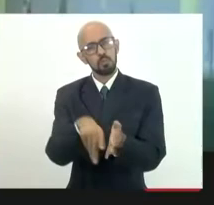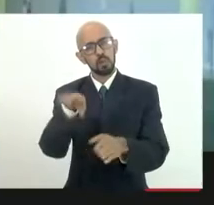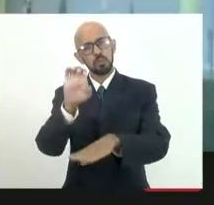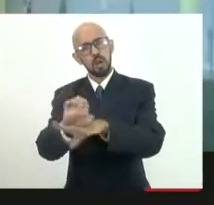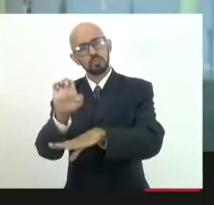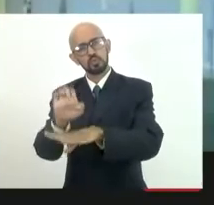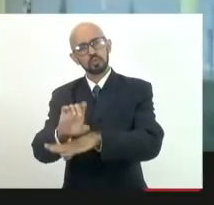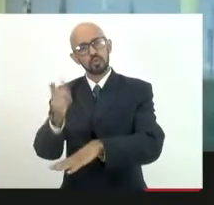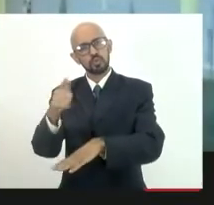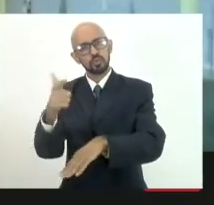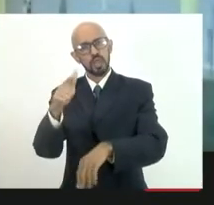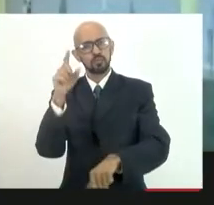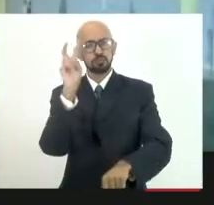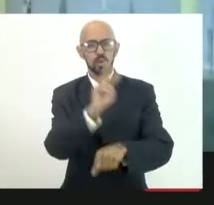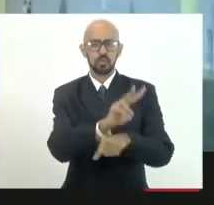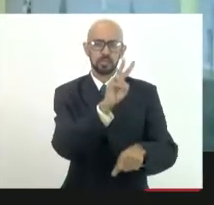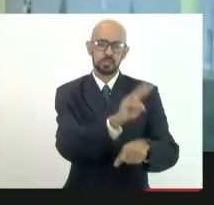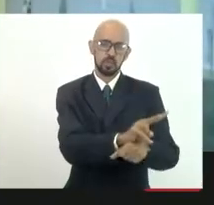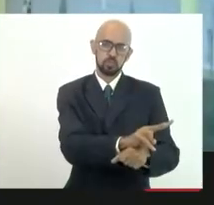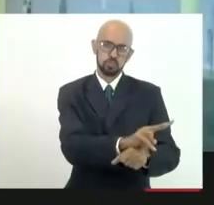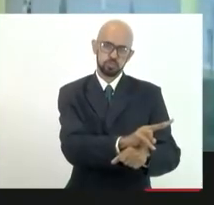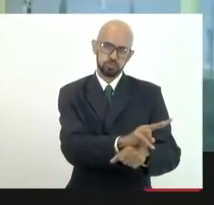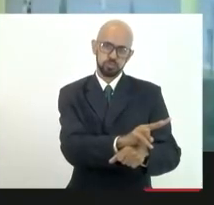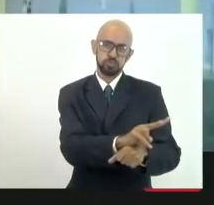que não protegeu.